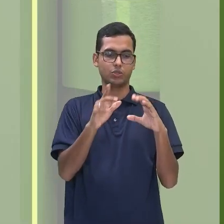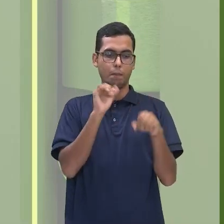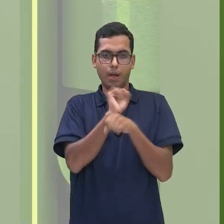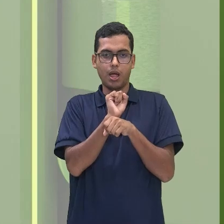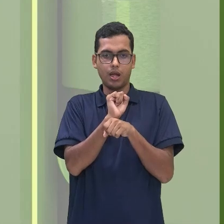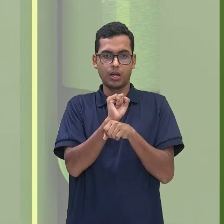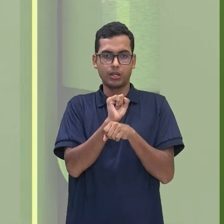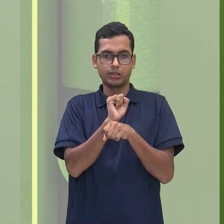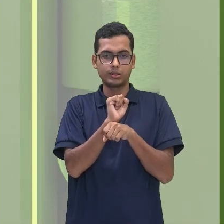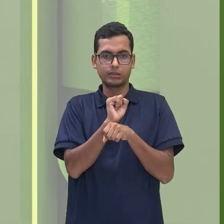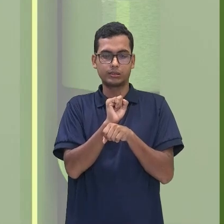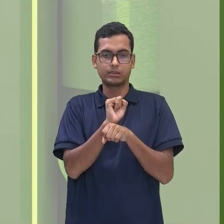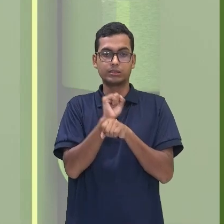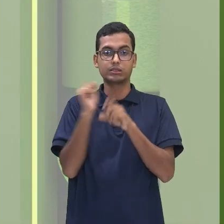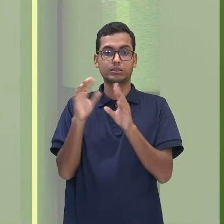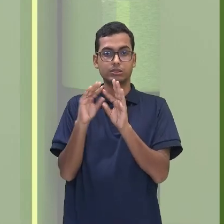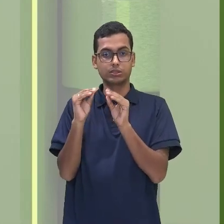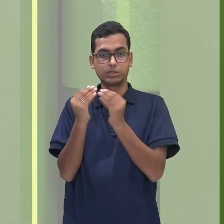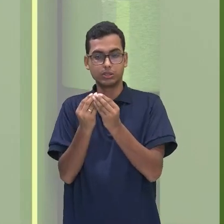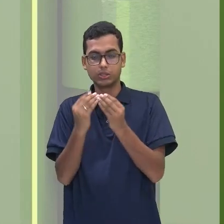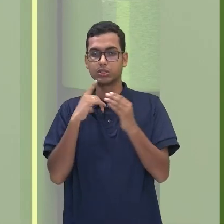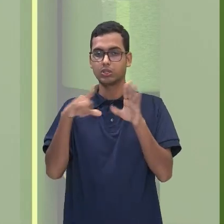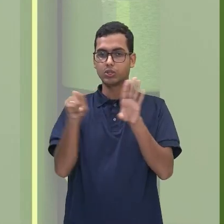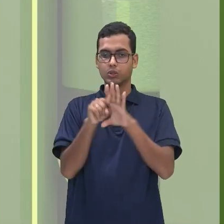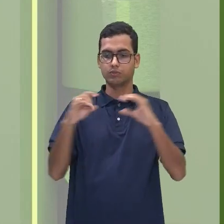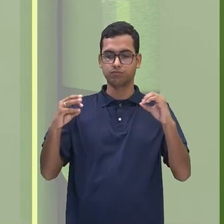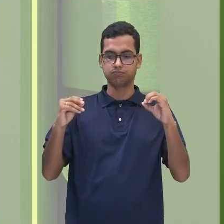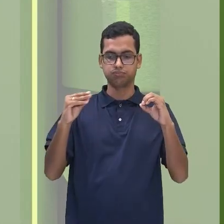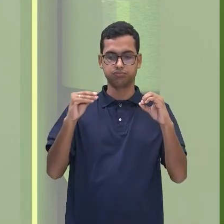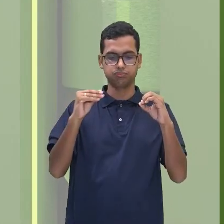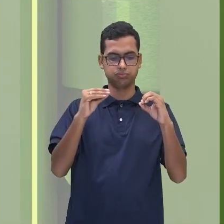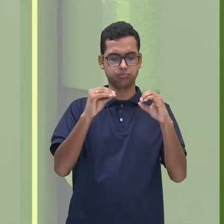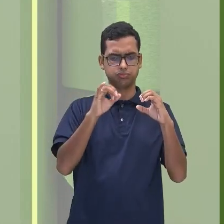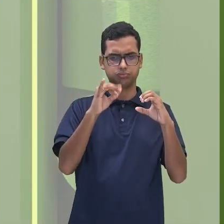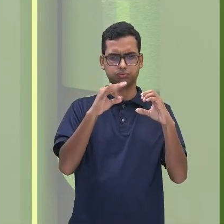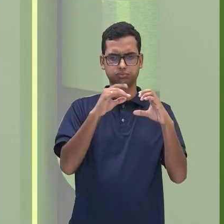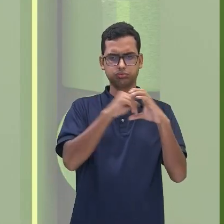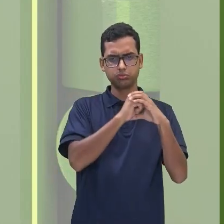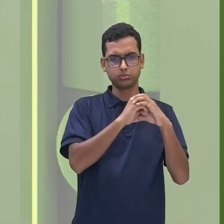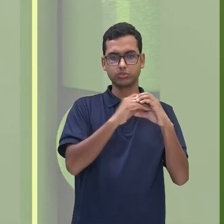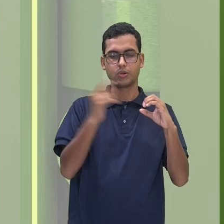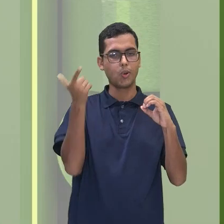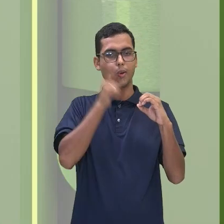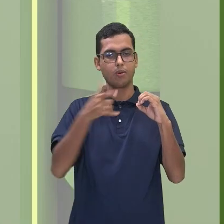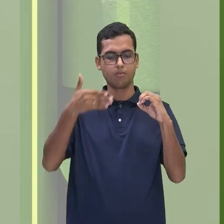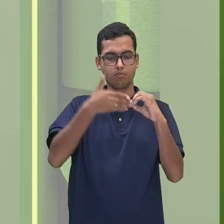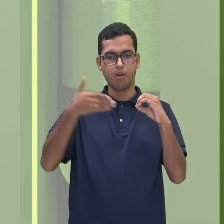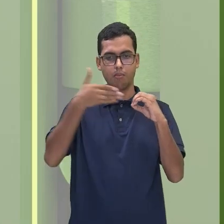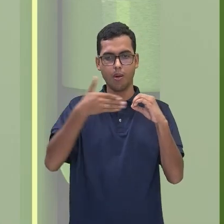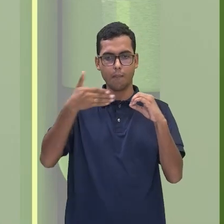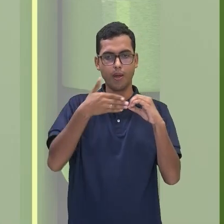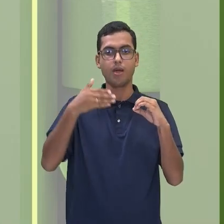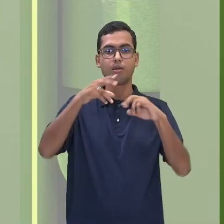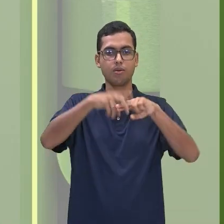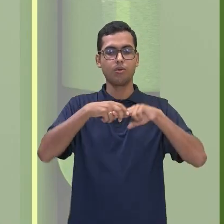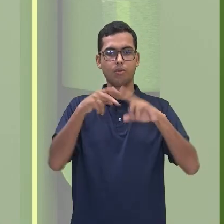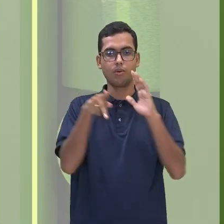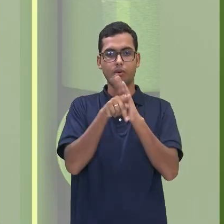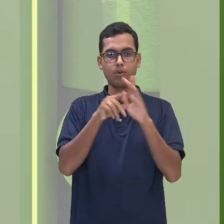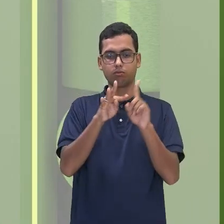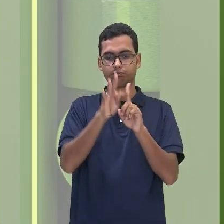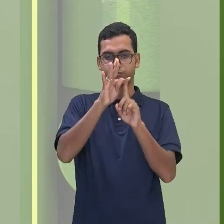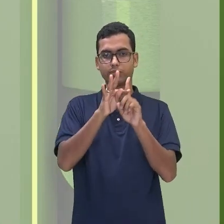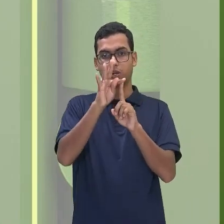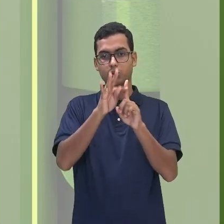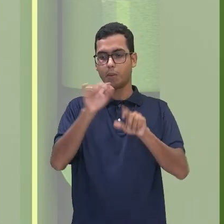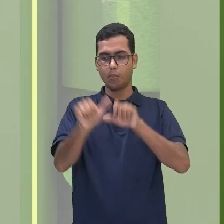saída de substâncias da célula, que são substâncias essenciais para o funcionamento dela. Com isso, imagine cada